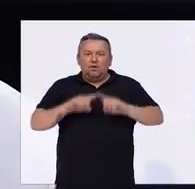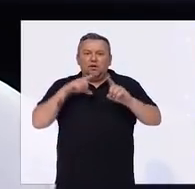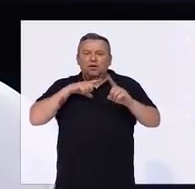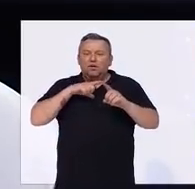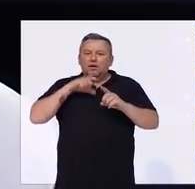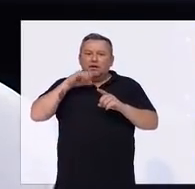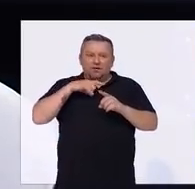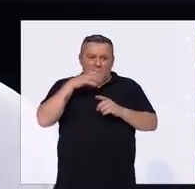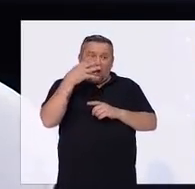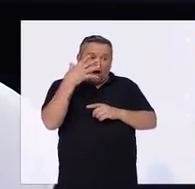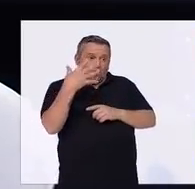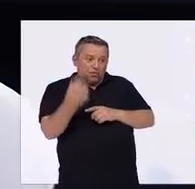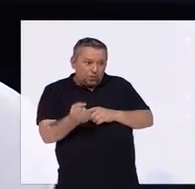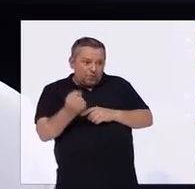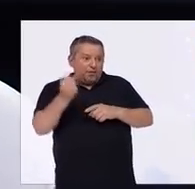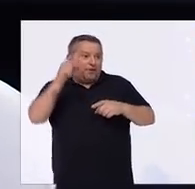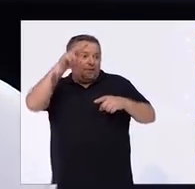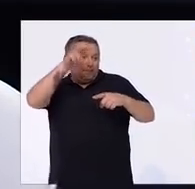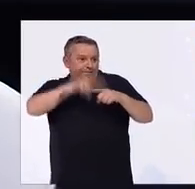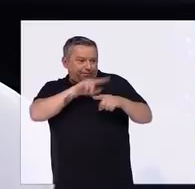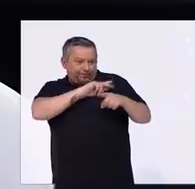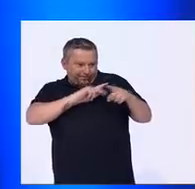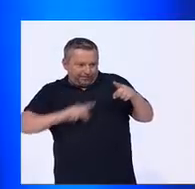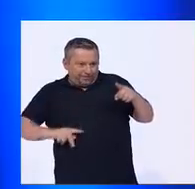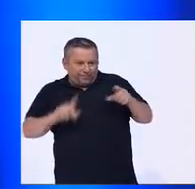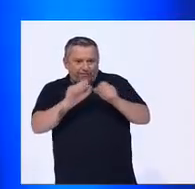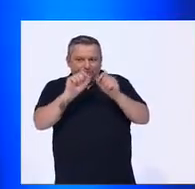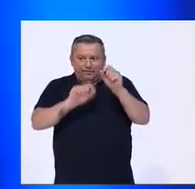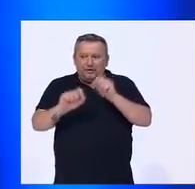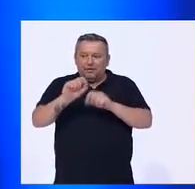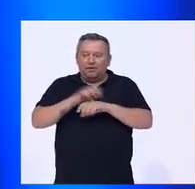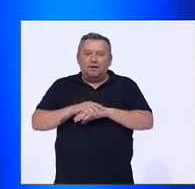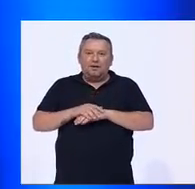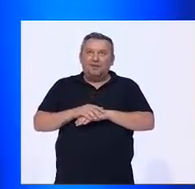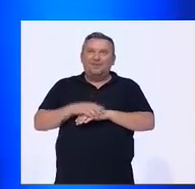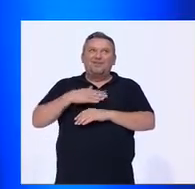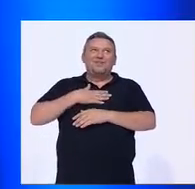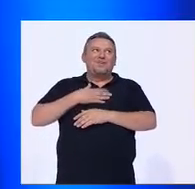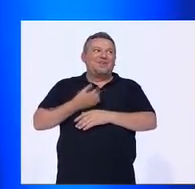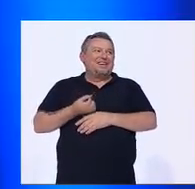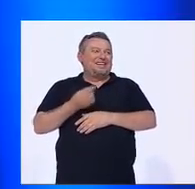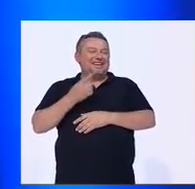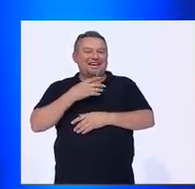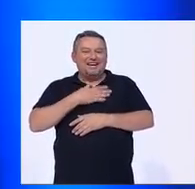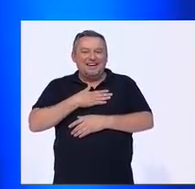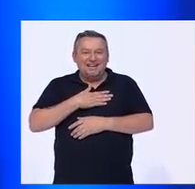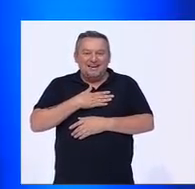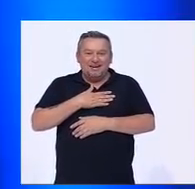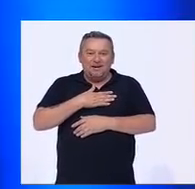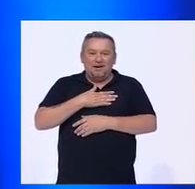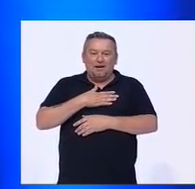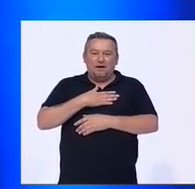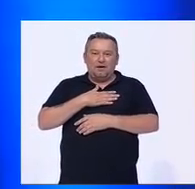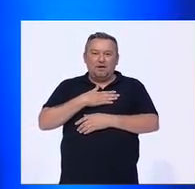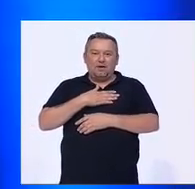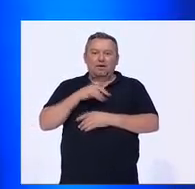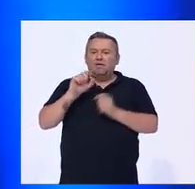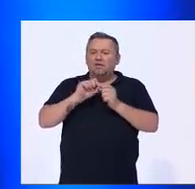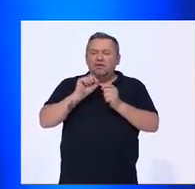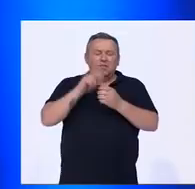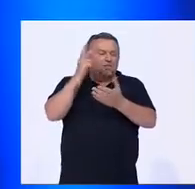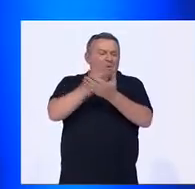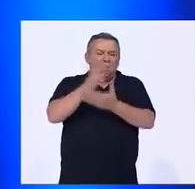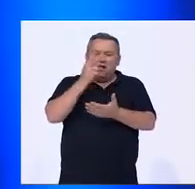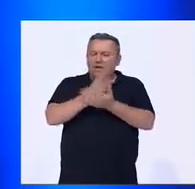a cadeira da presidência da República, o que faria? Nossa, olha, agiria do mesmo